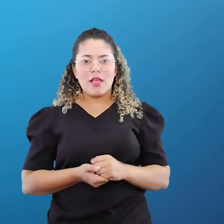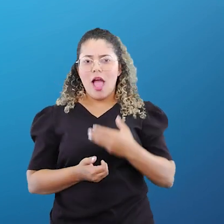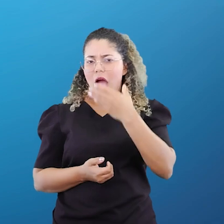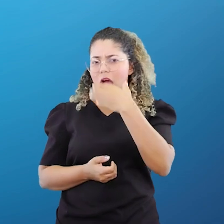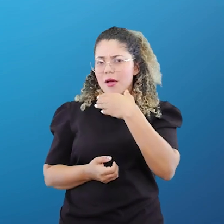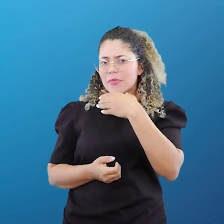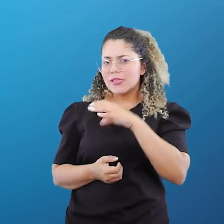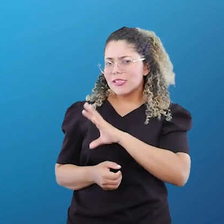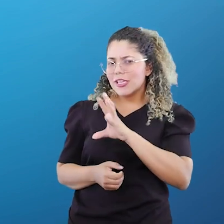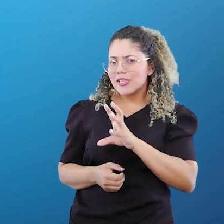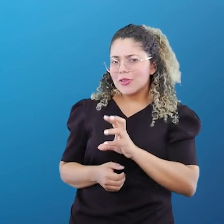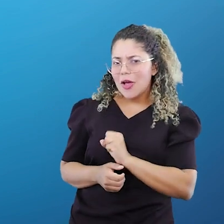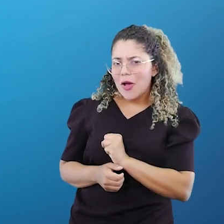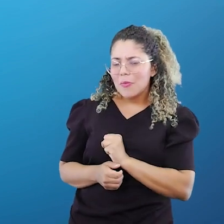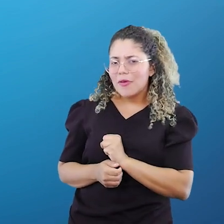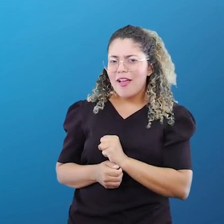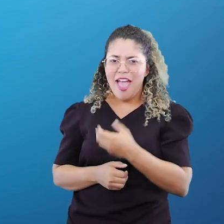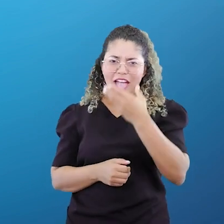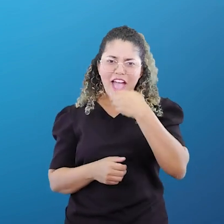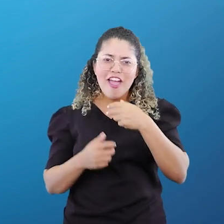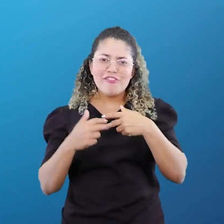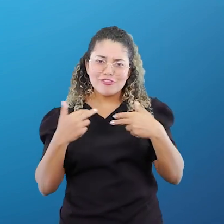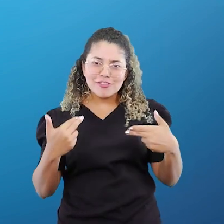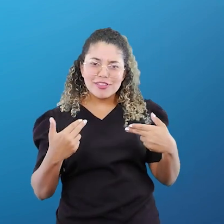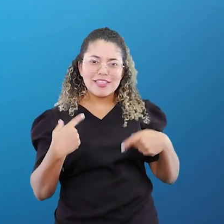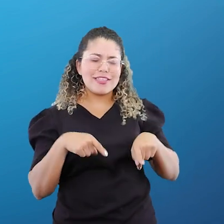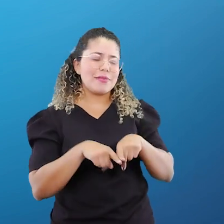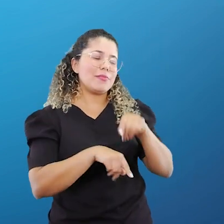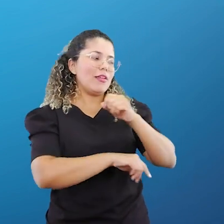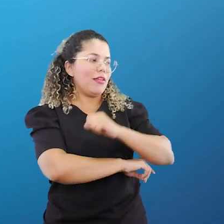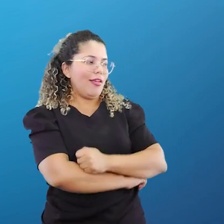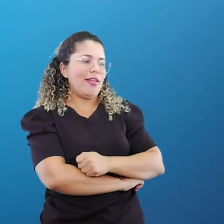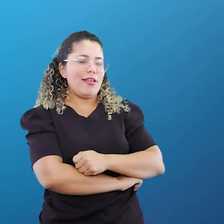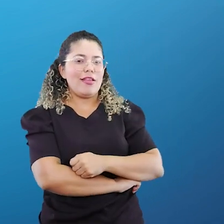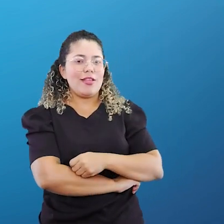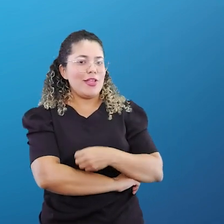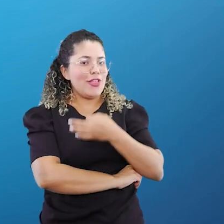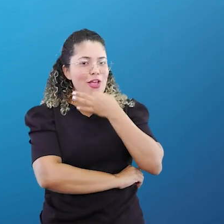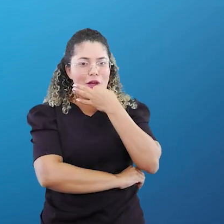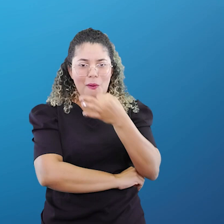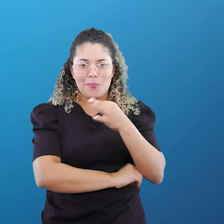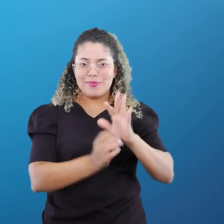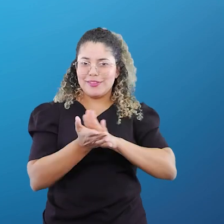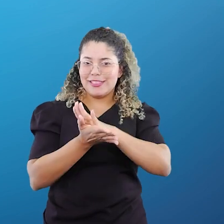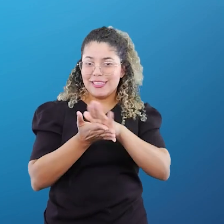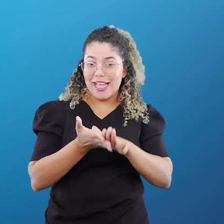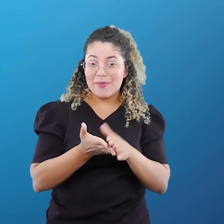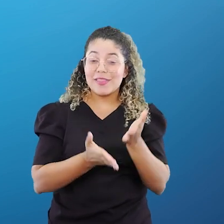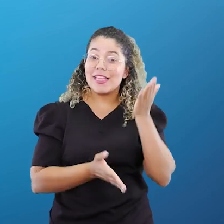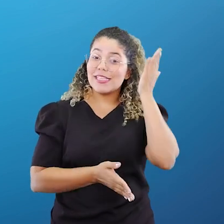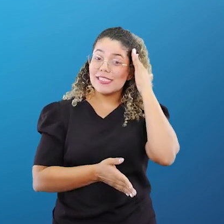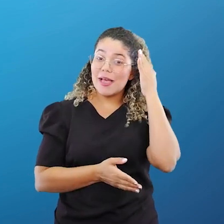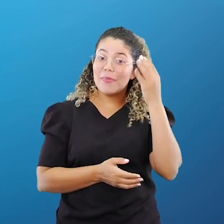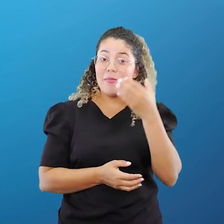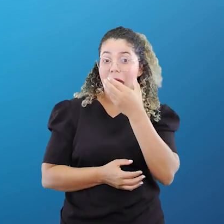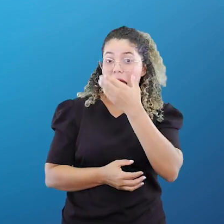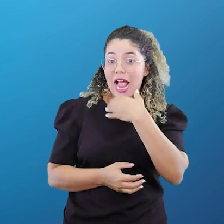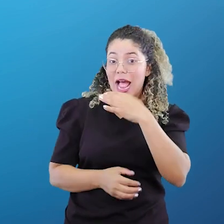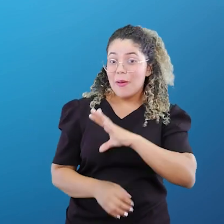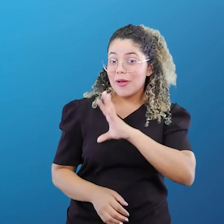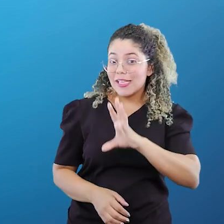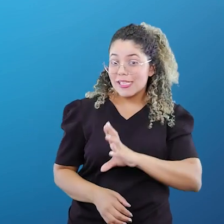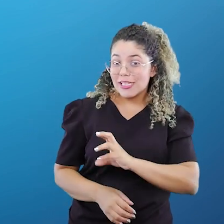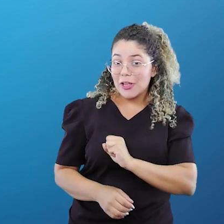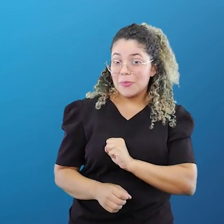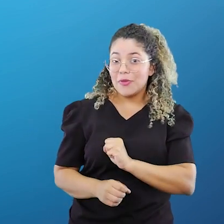do amor? Tecnicamente é fruta. Aí a esposa, sem comentários. Nós sabemos que a maçã do amor, apesar